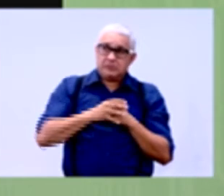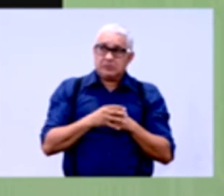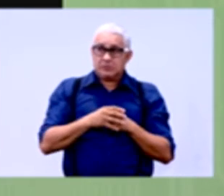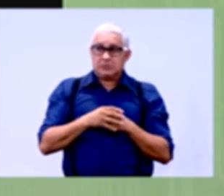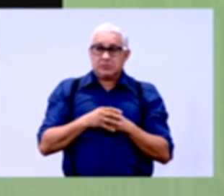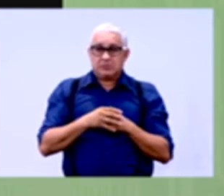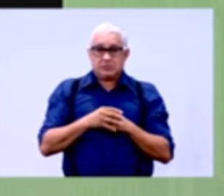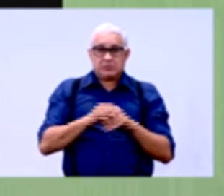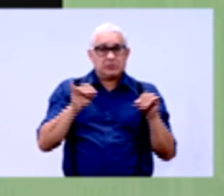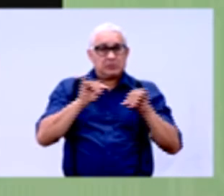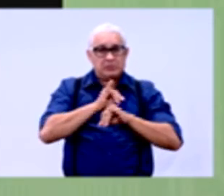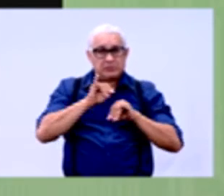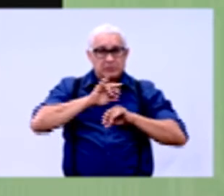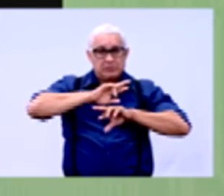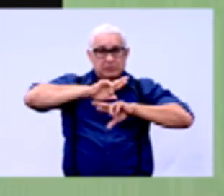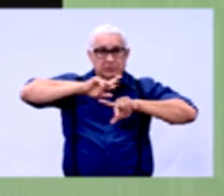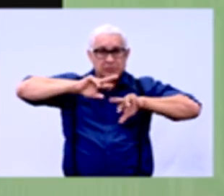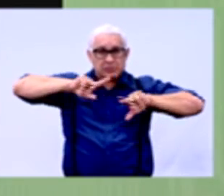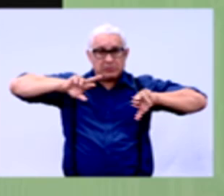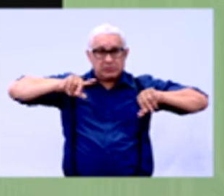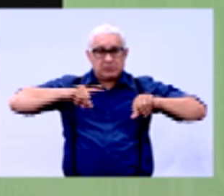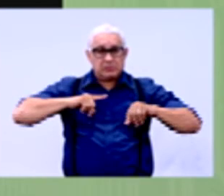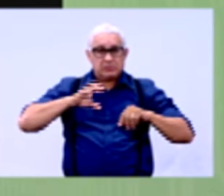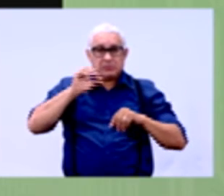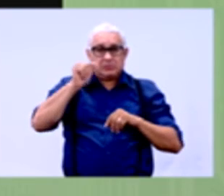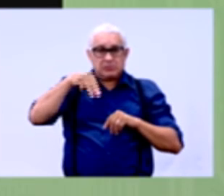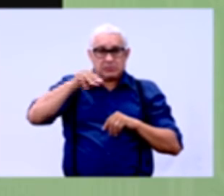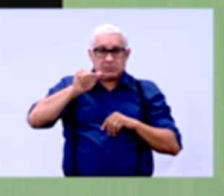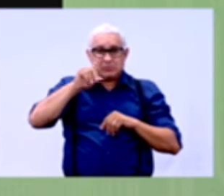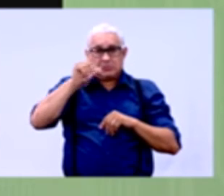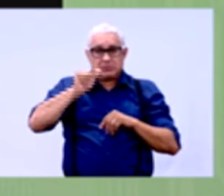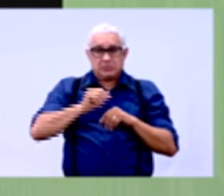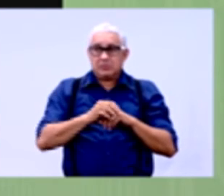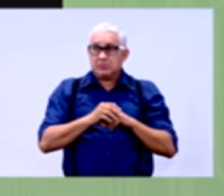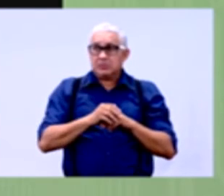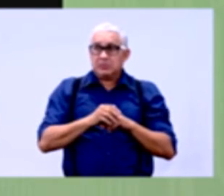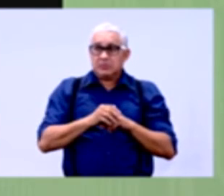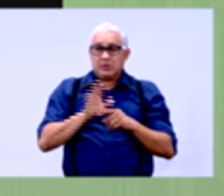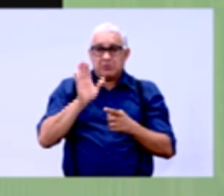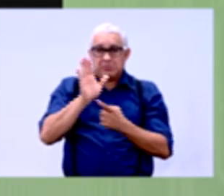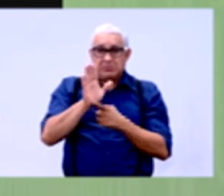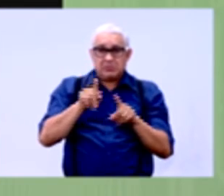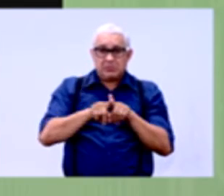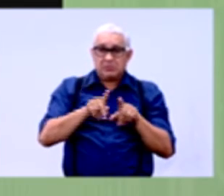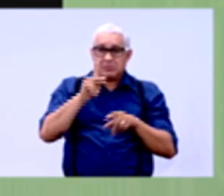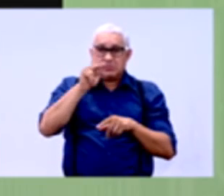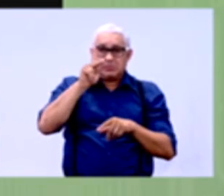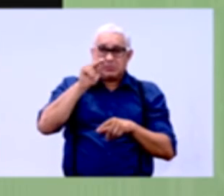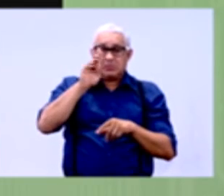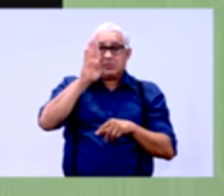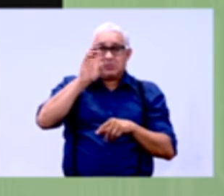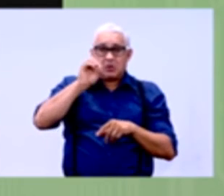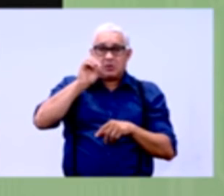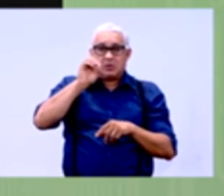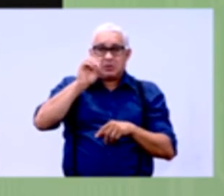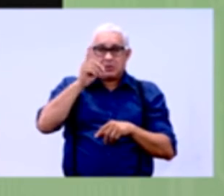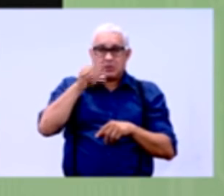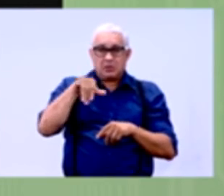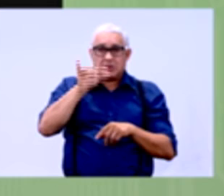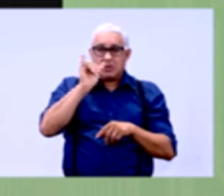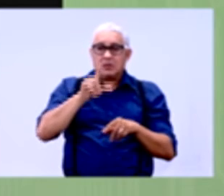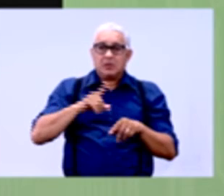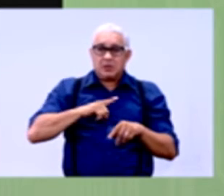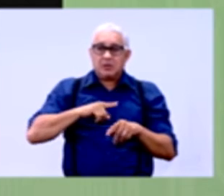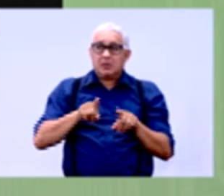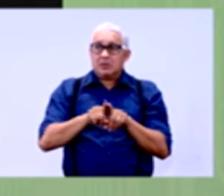misturadas as informações. Eu tenho na camada de apresentação ali no body, no corpo da minha página, está ali